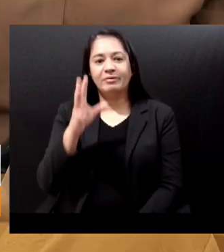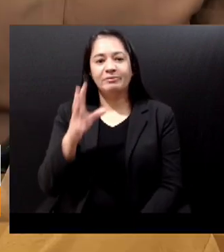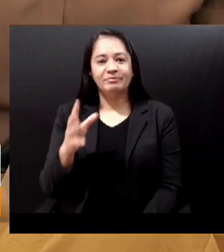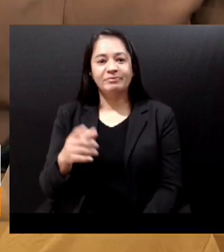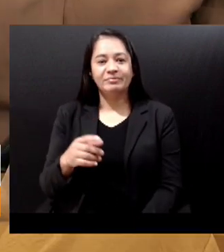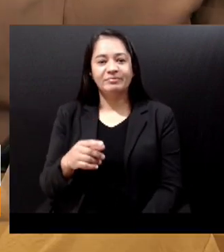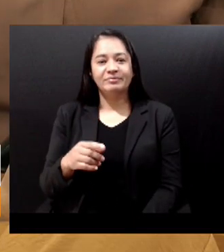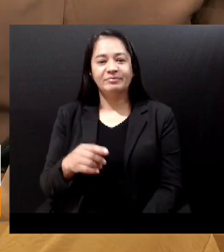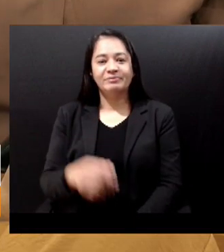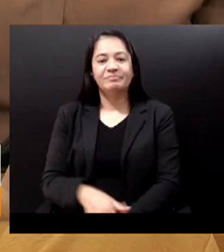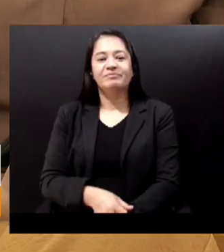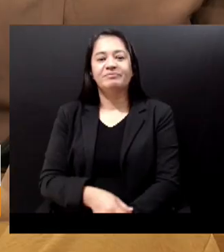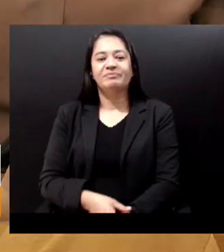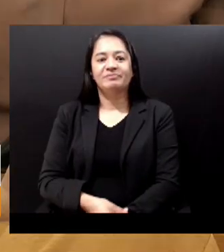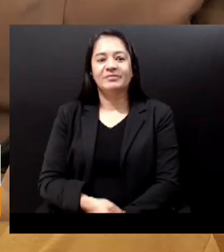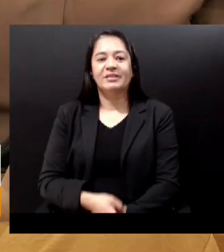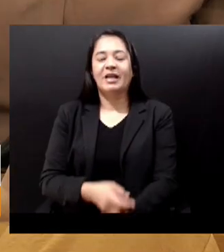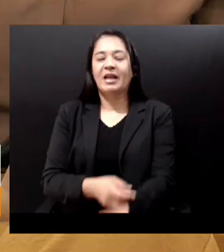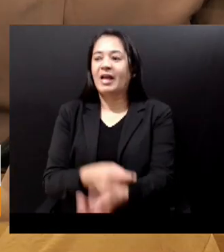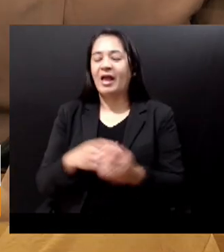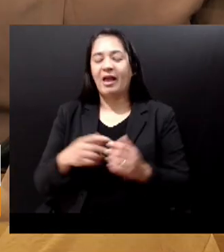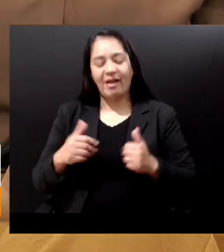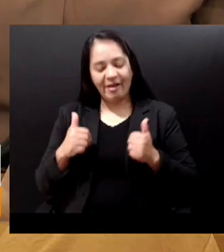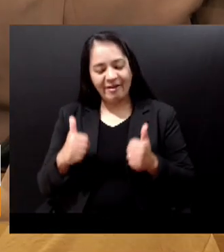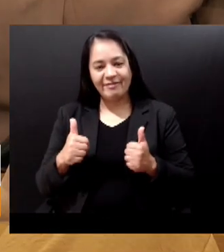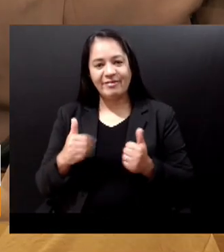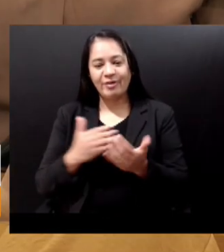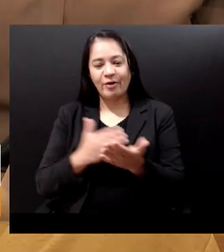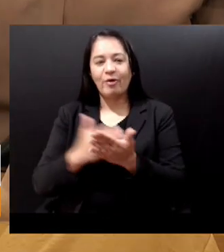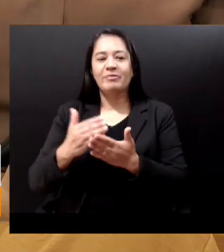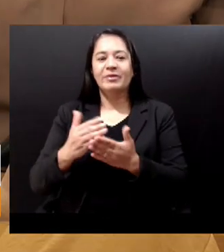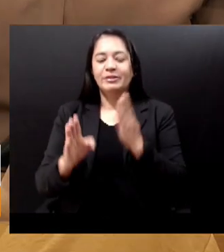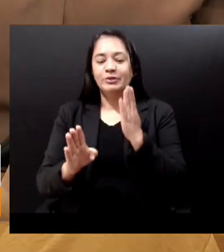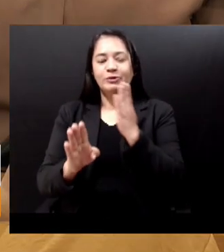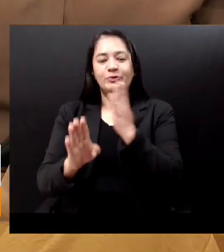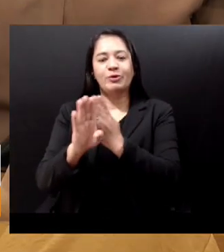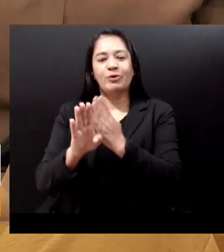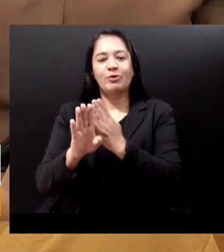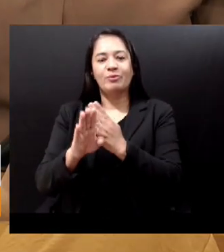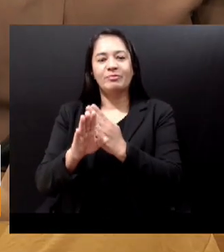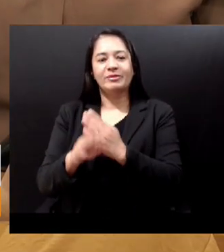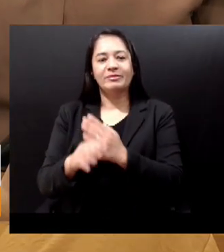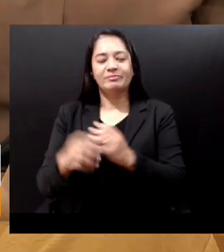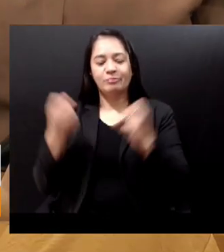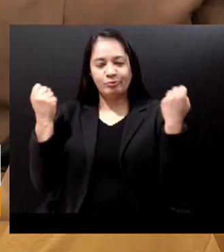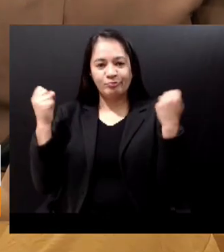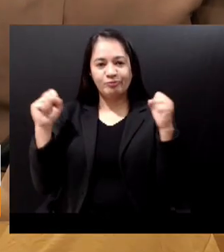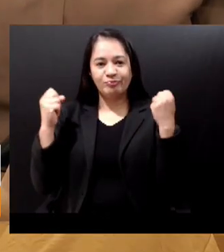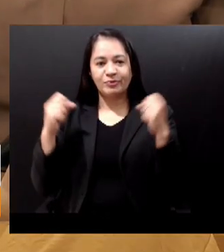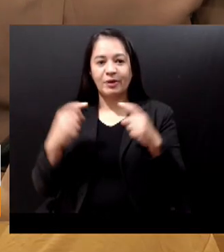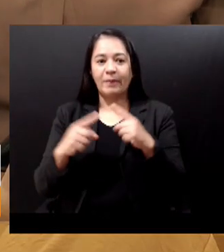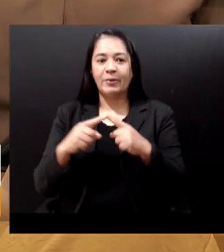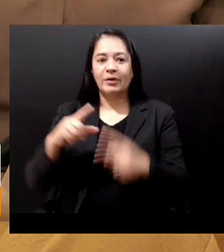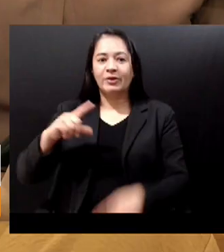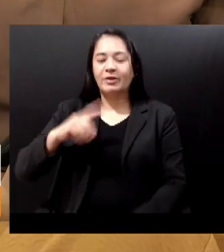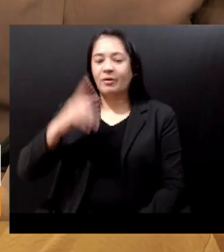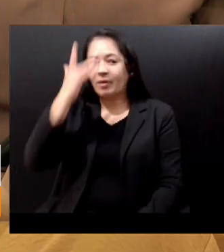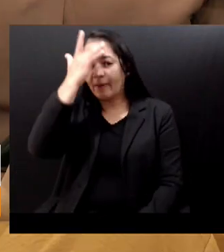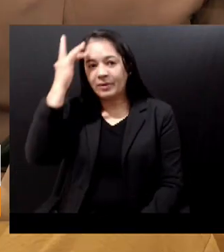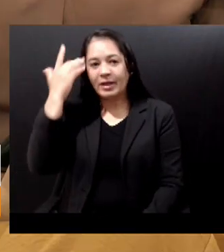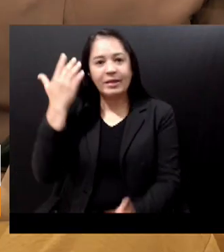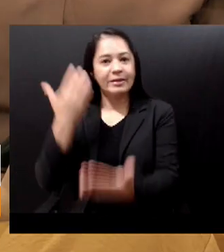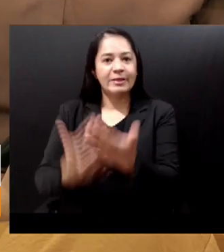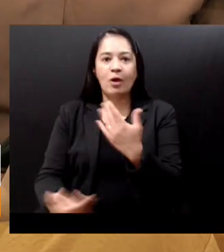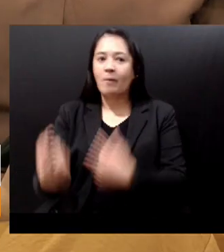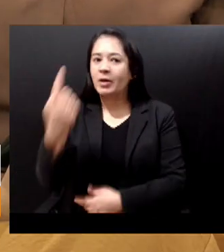coisa funciona. Ela se descobrir naquela atividade. Uhum. É Eu aquele o tenho ta uma conhecida que ela não perde uma aula de dança. olha Pode aí. ser